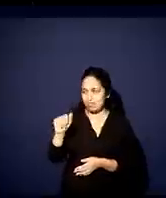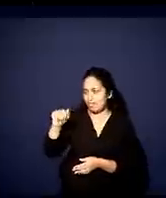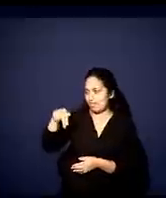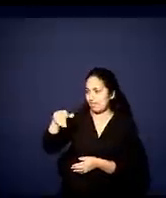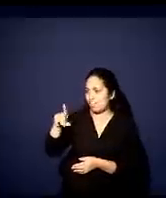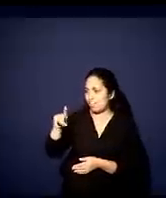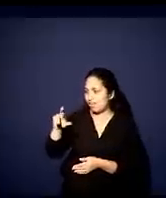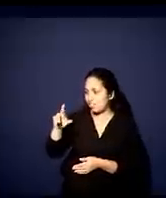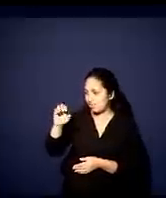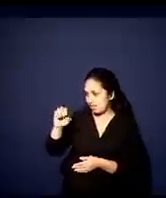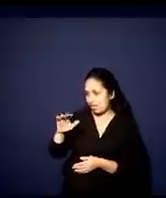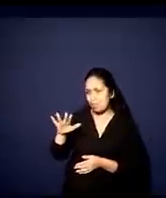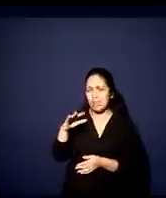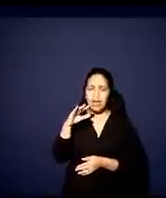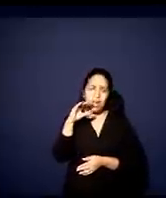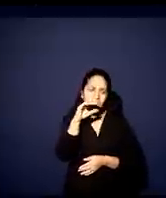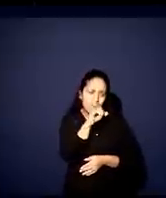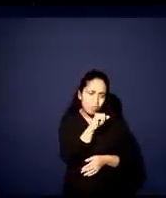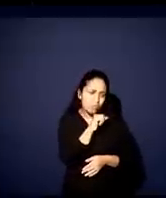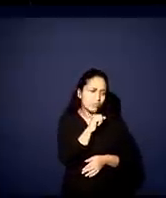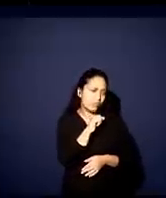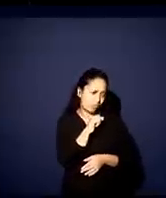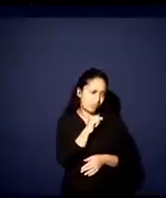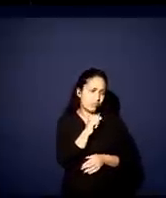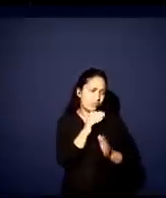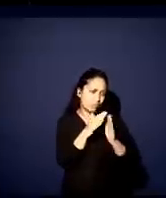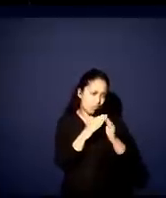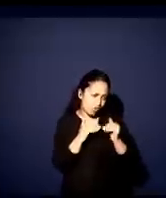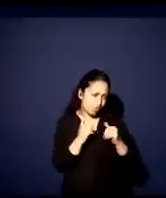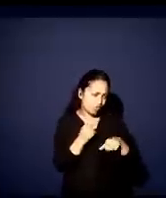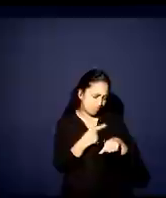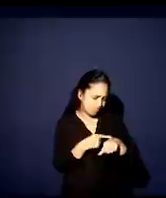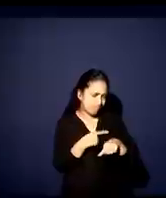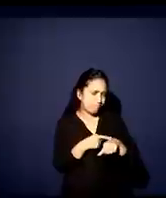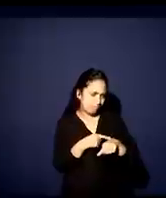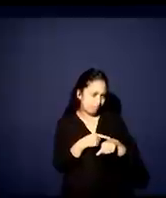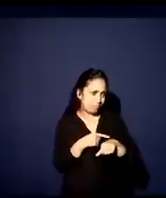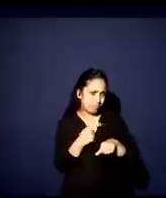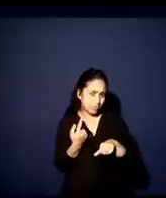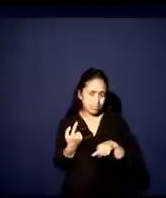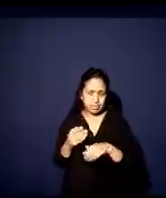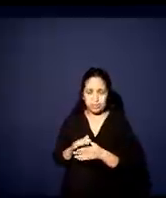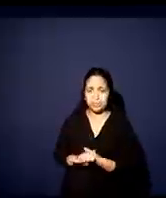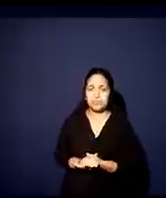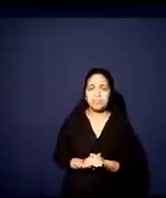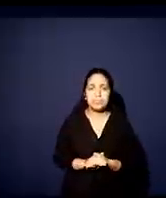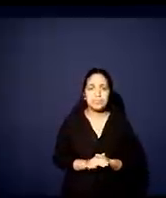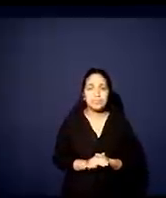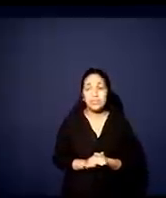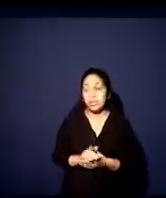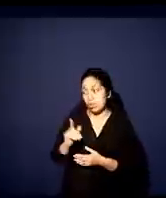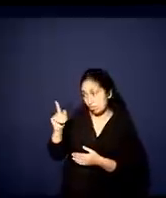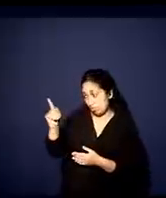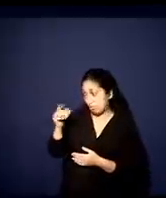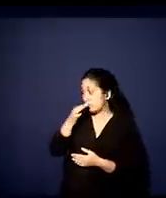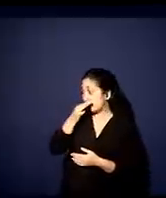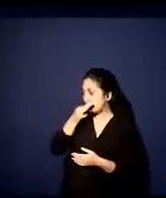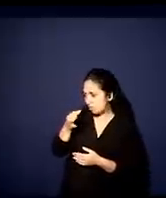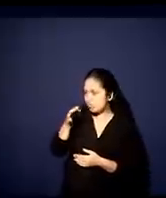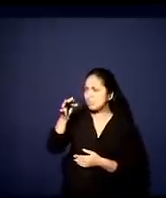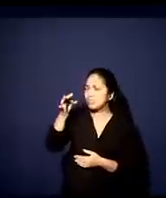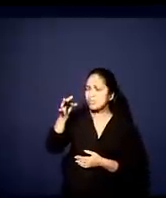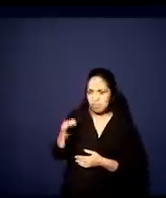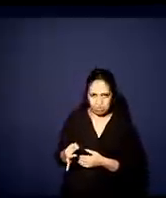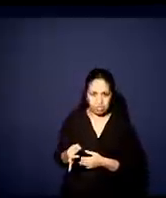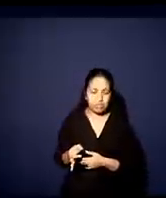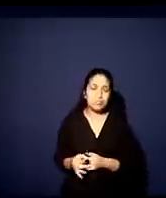de uma maneira breve, Luiz, porque temos que respeitar o horário do ministro. O ponto do Rogério, muito bem colocado, como sempre. Por